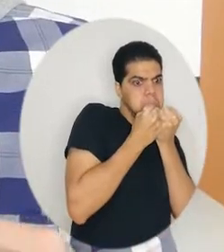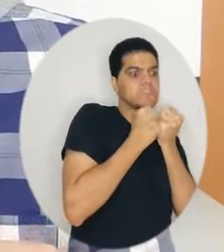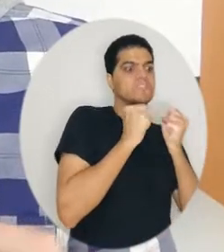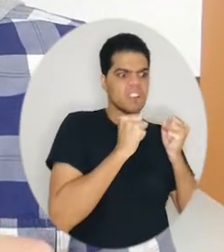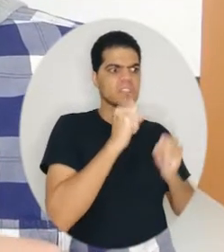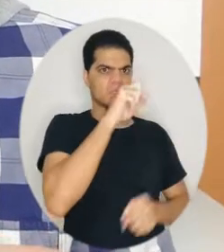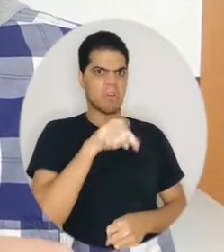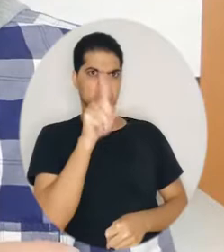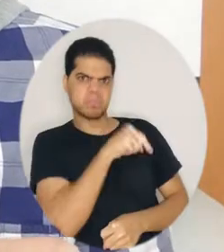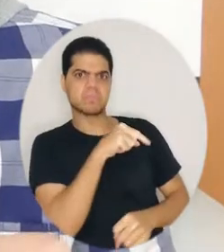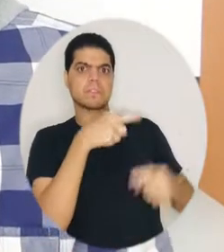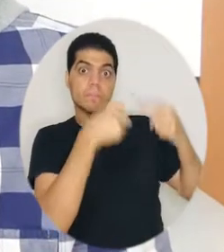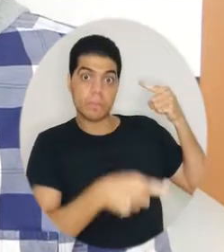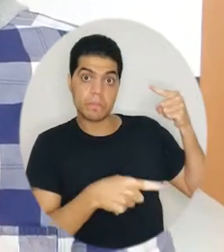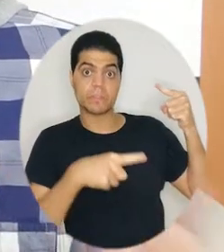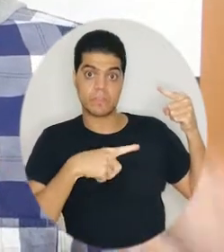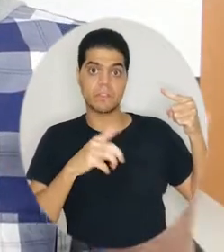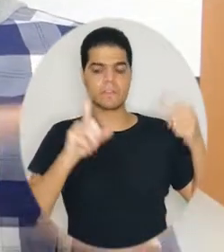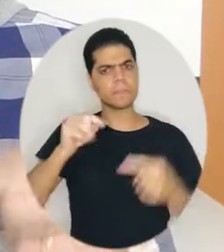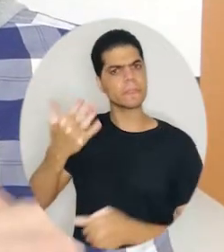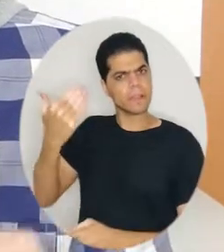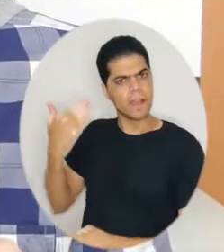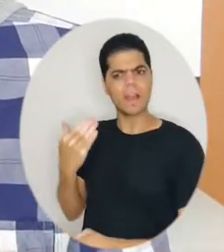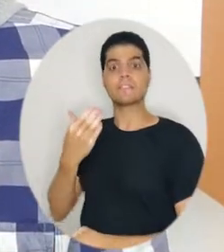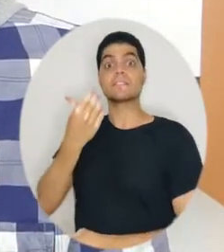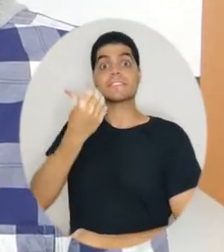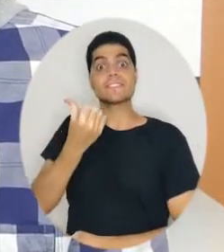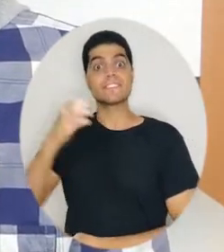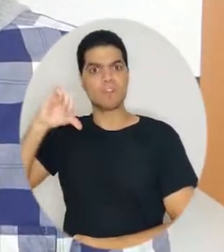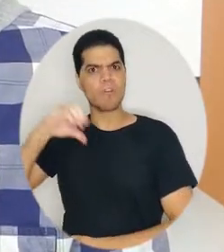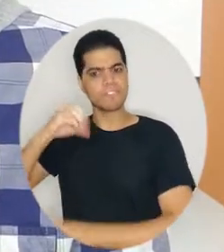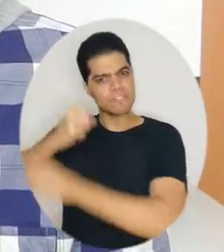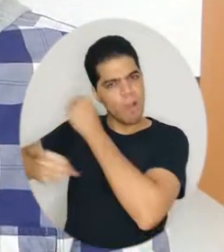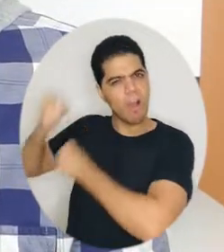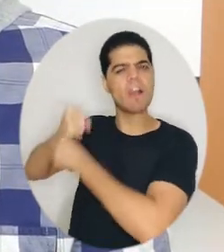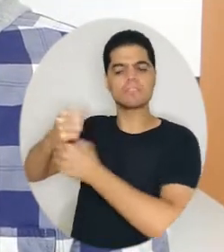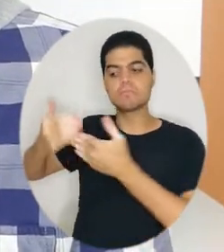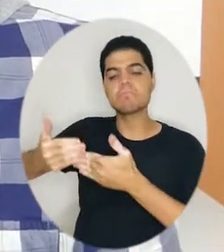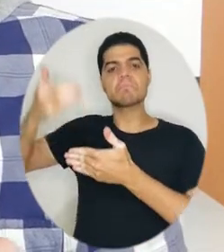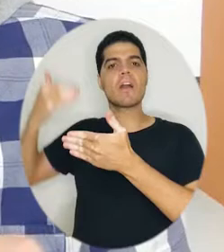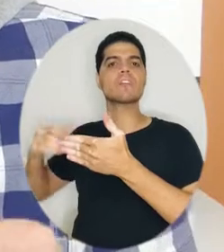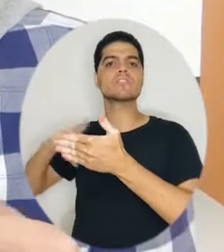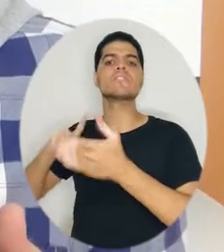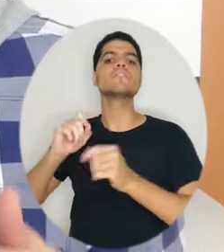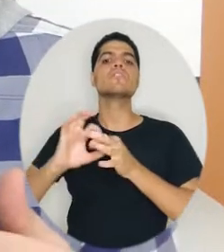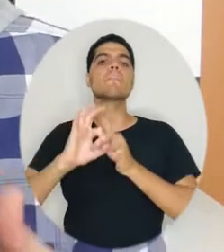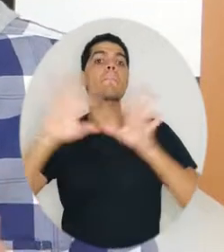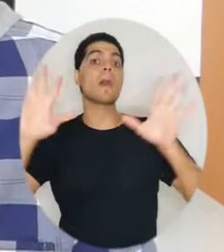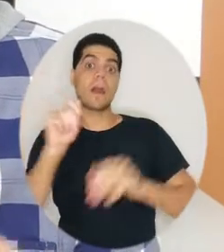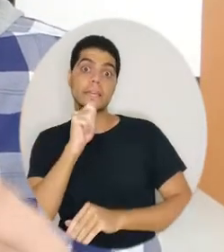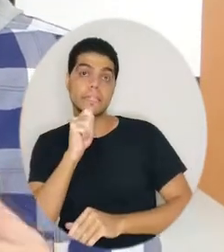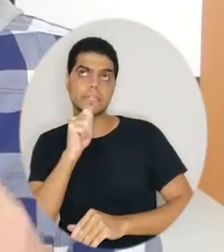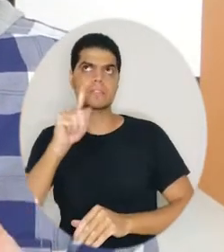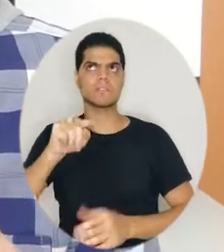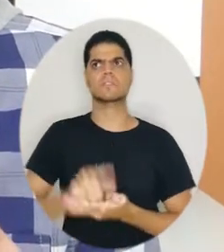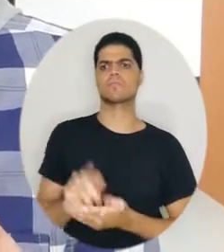nesse sentido já em 1969 três anos antes dos 150 anos da Independência do Brasil começou a se